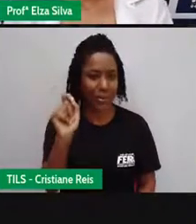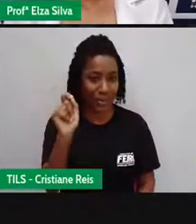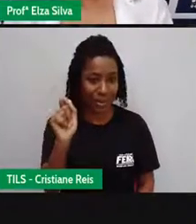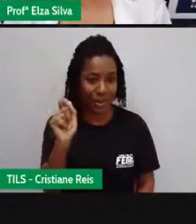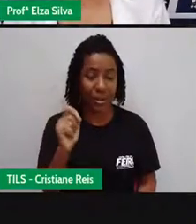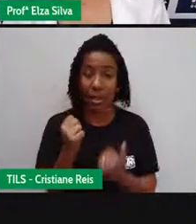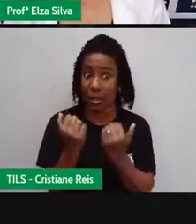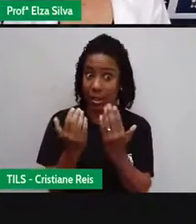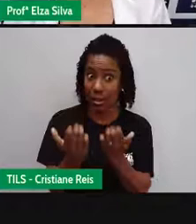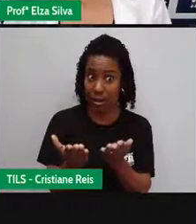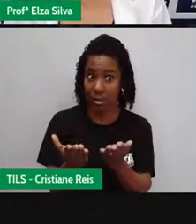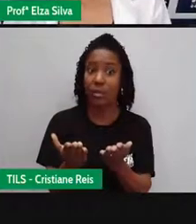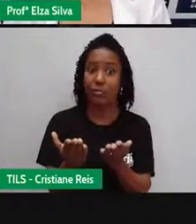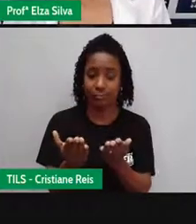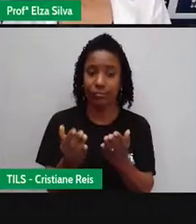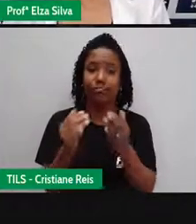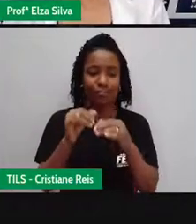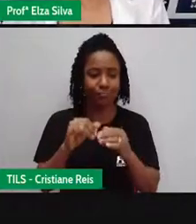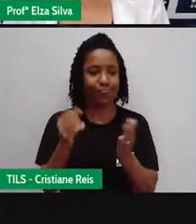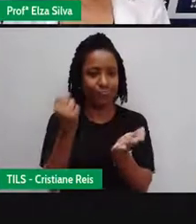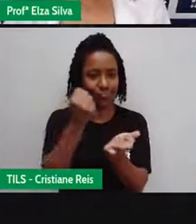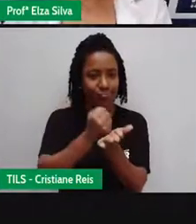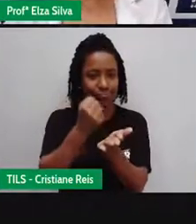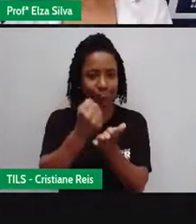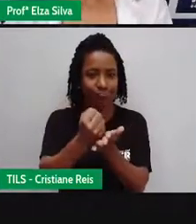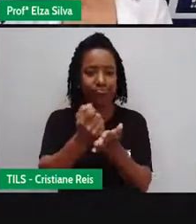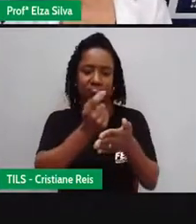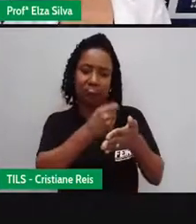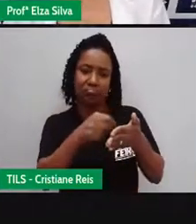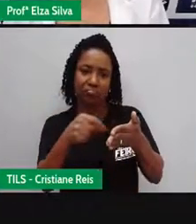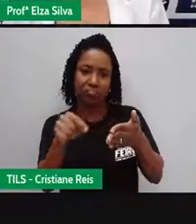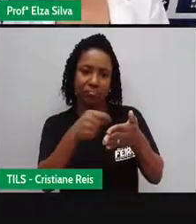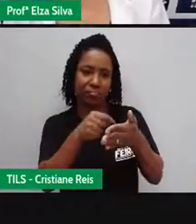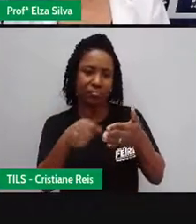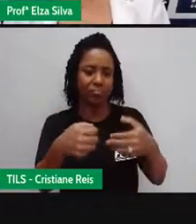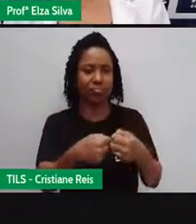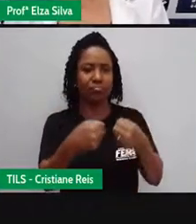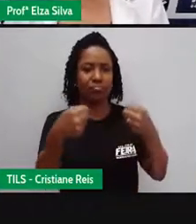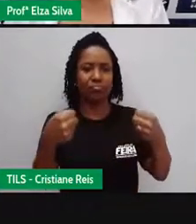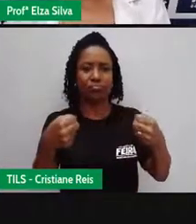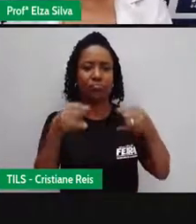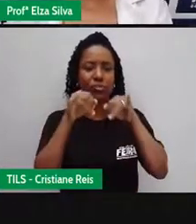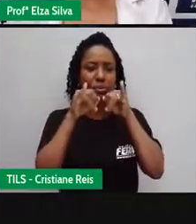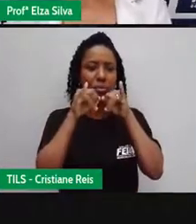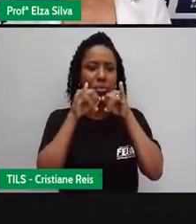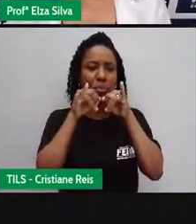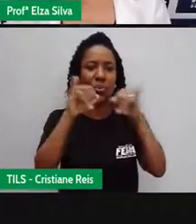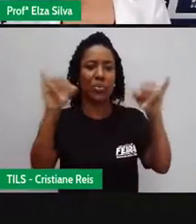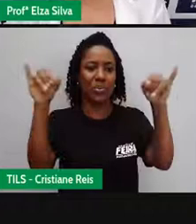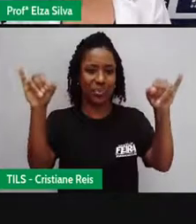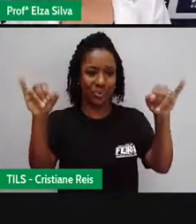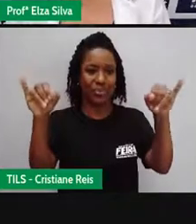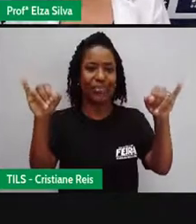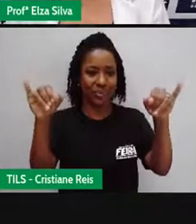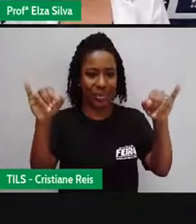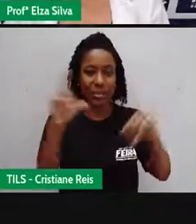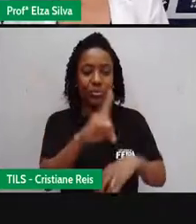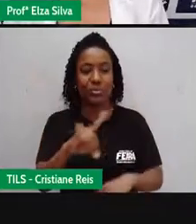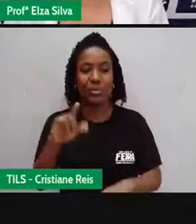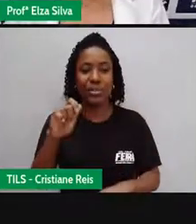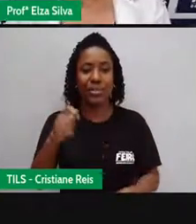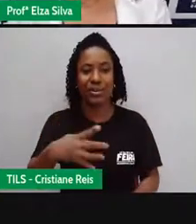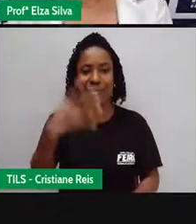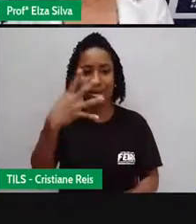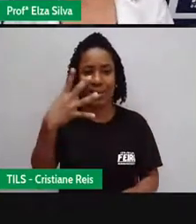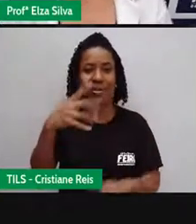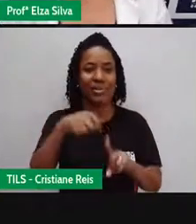declaração escrita por ele mesmo, instituindo a independência dos Estados Unidos em 4